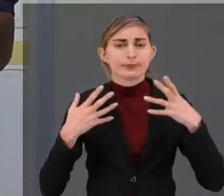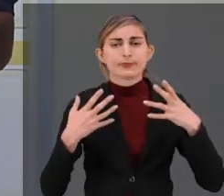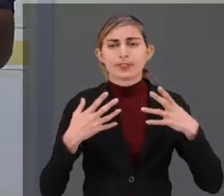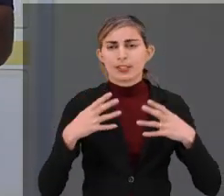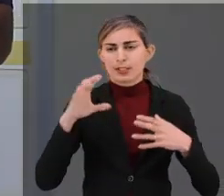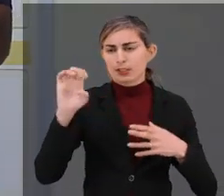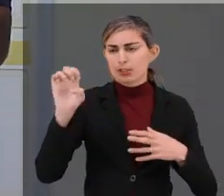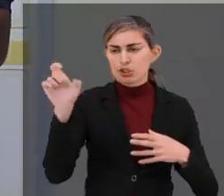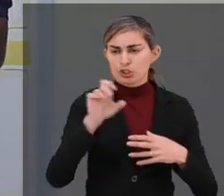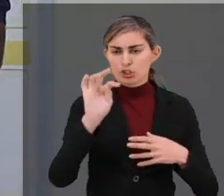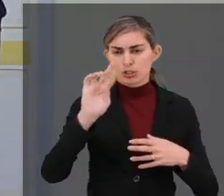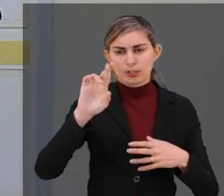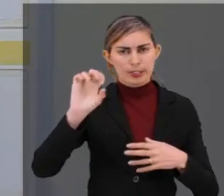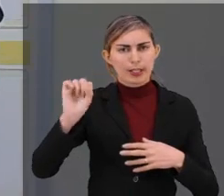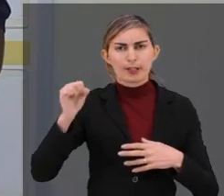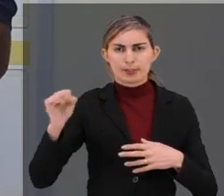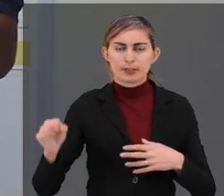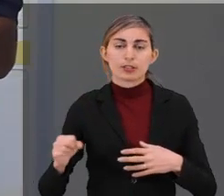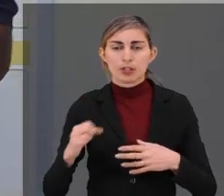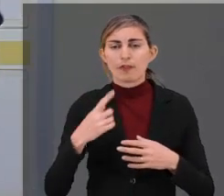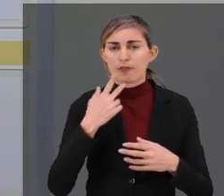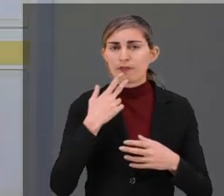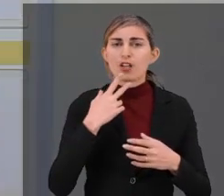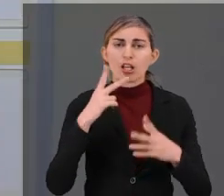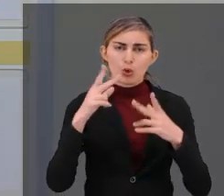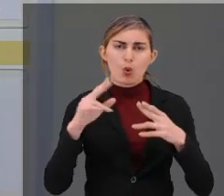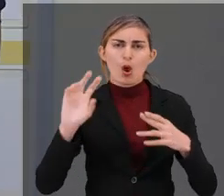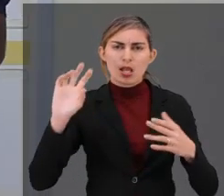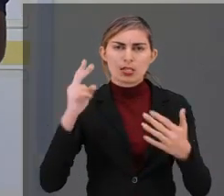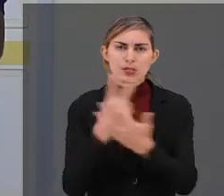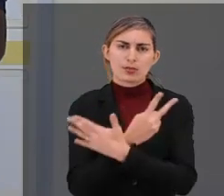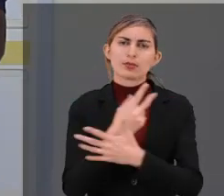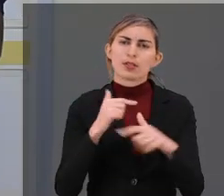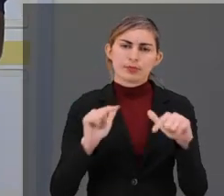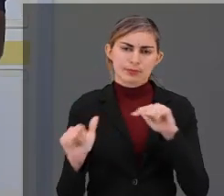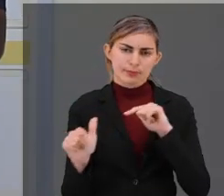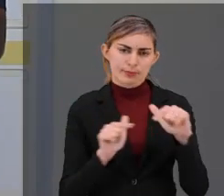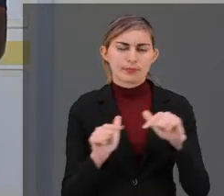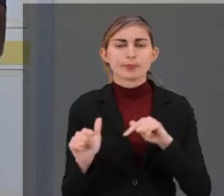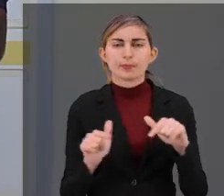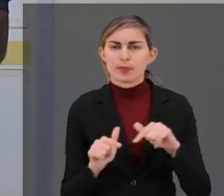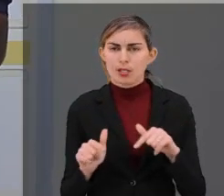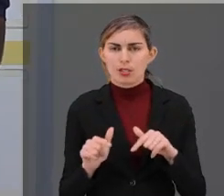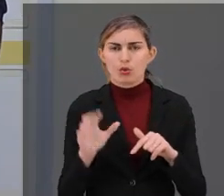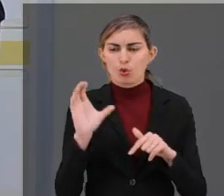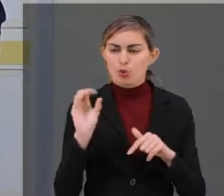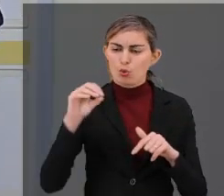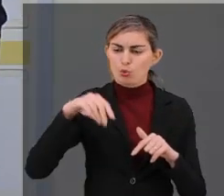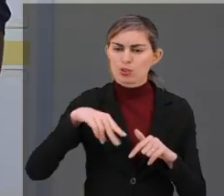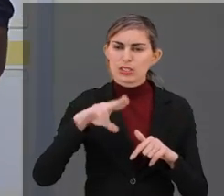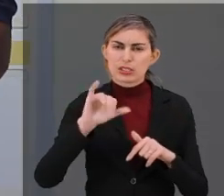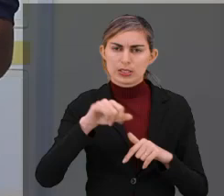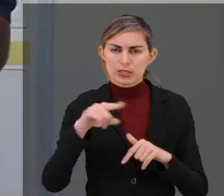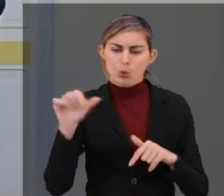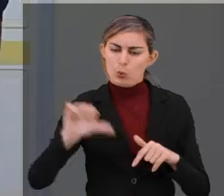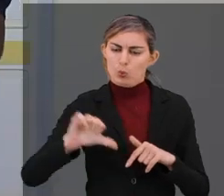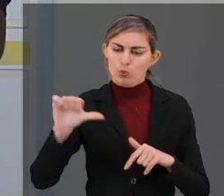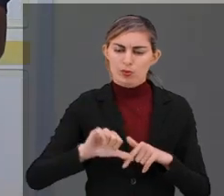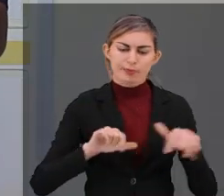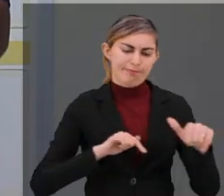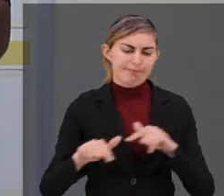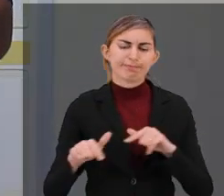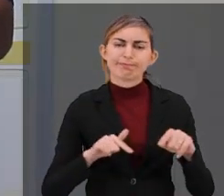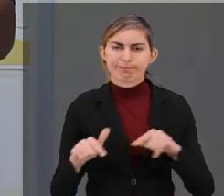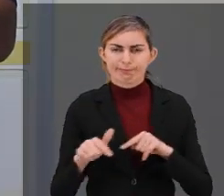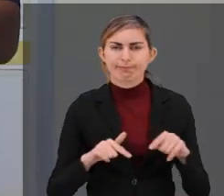foi considerado como acidente de trabalho, porque era uma condição ruim para o trabalhador.